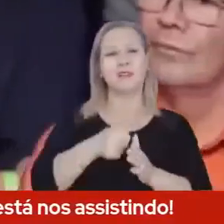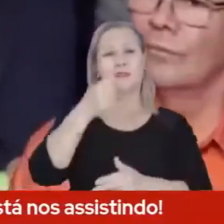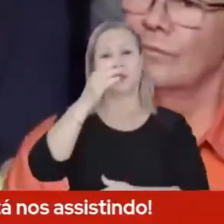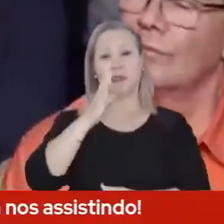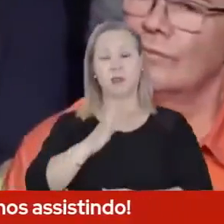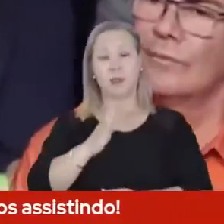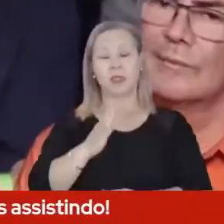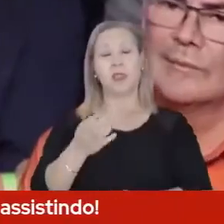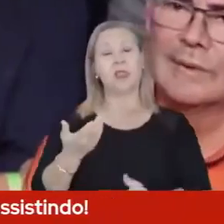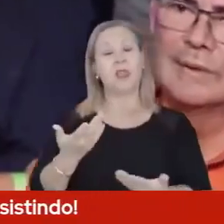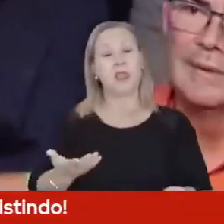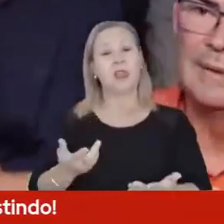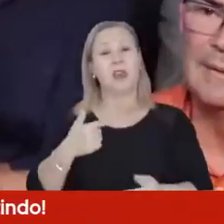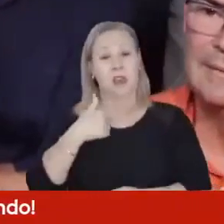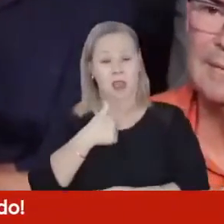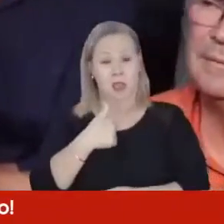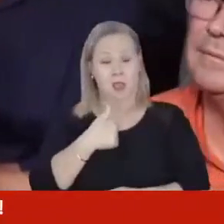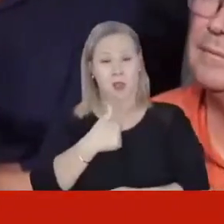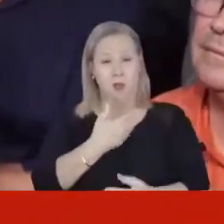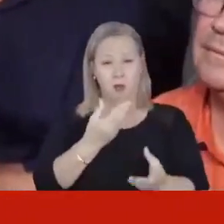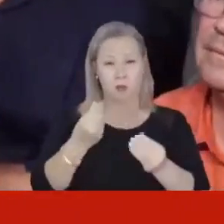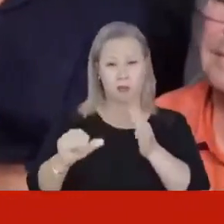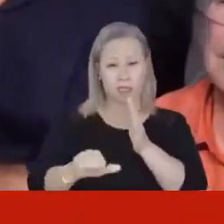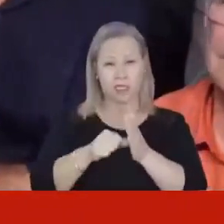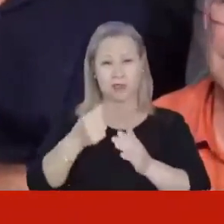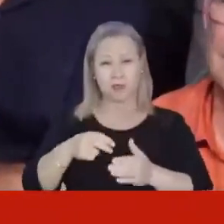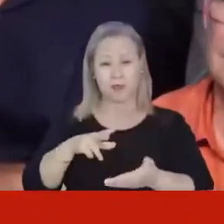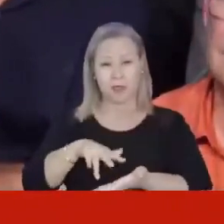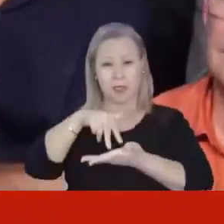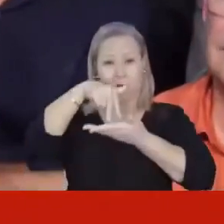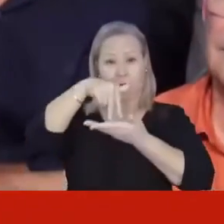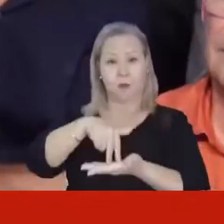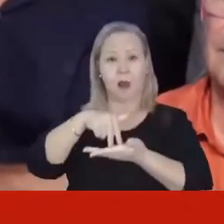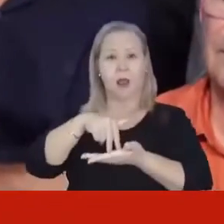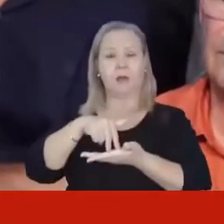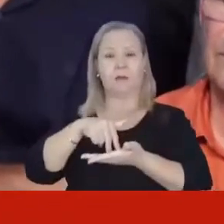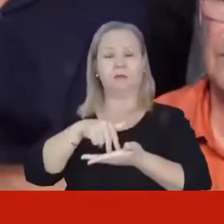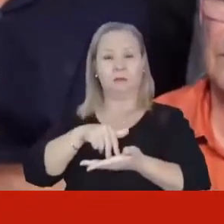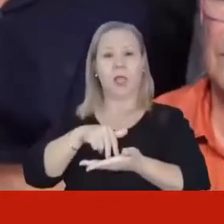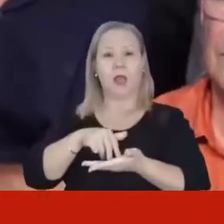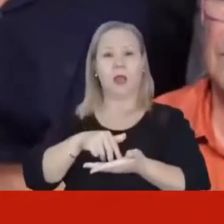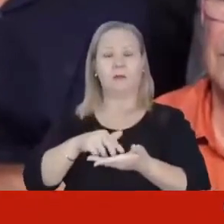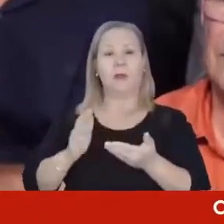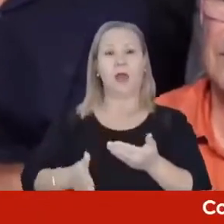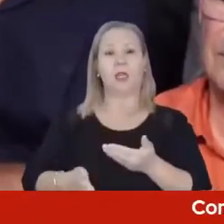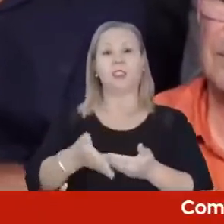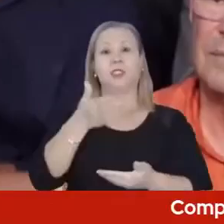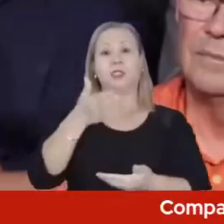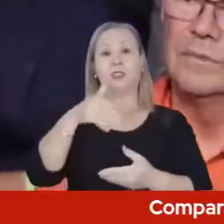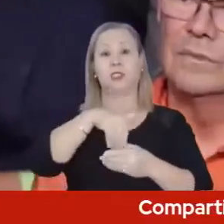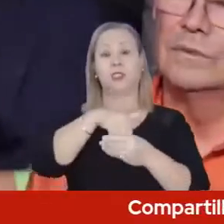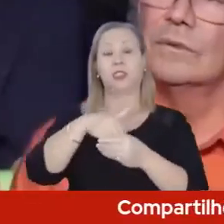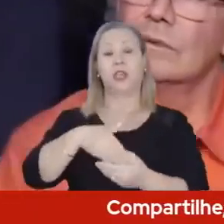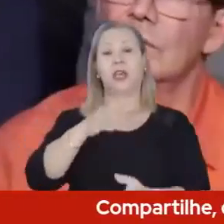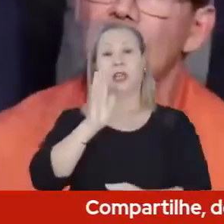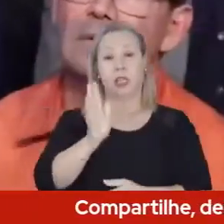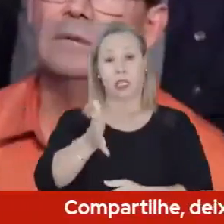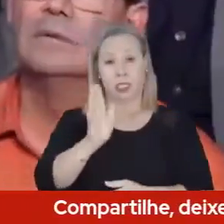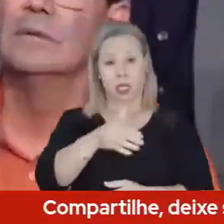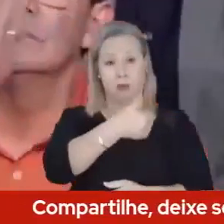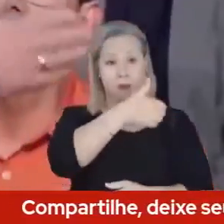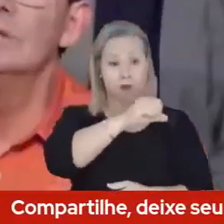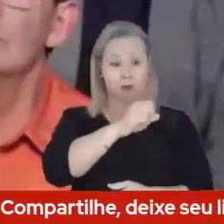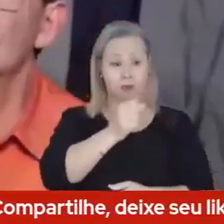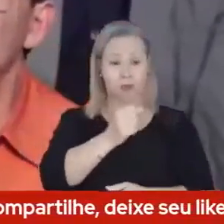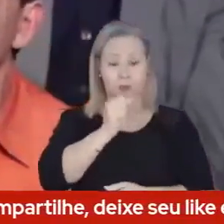vezes ao palanque das diretas já. E lá participavam as figuras